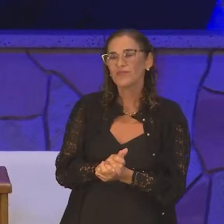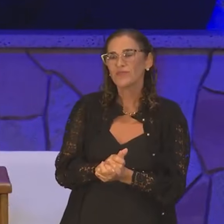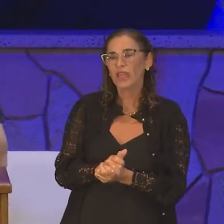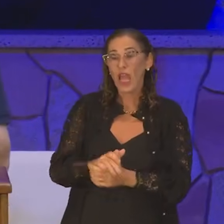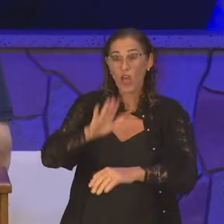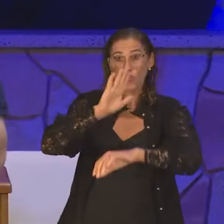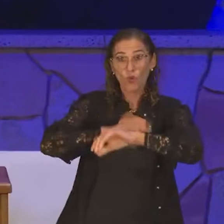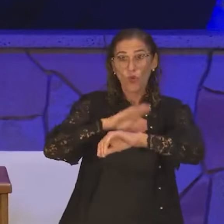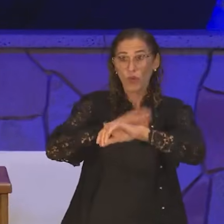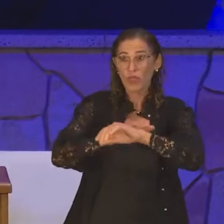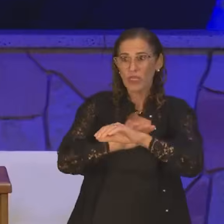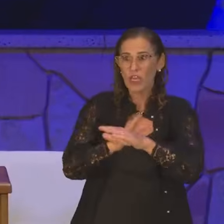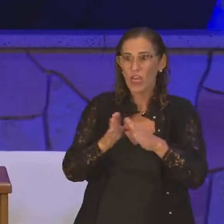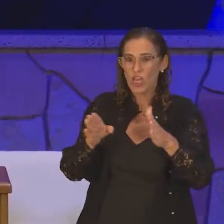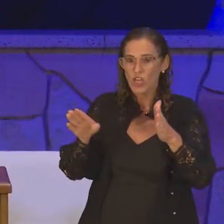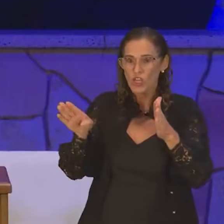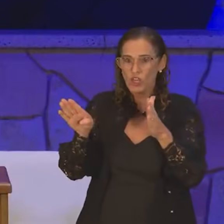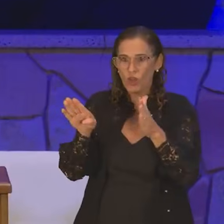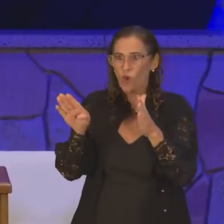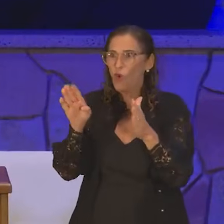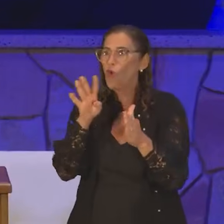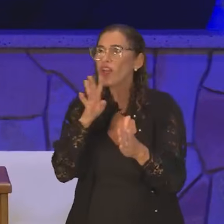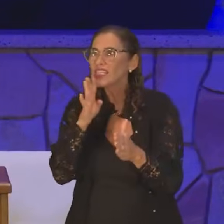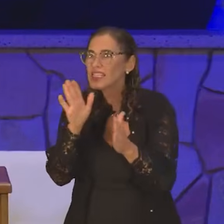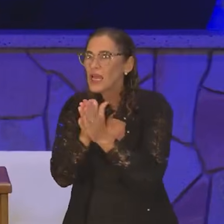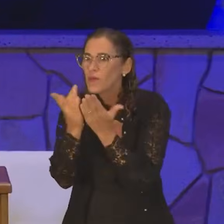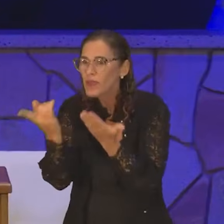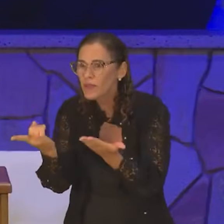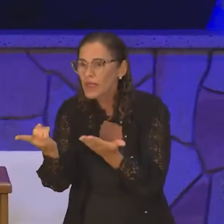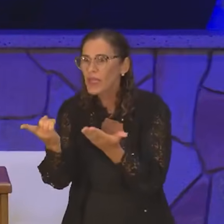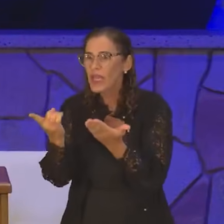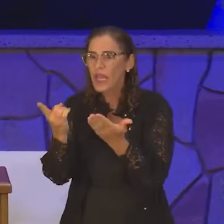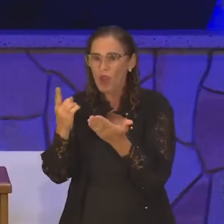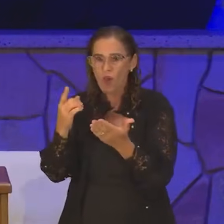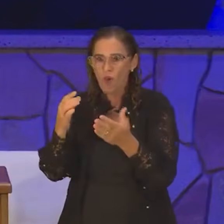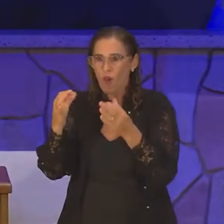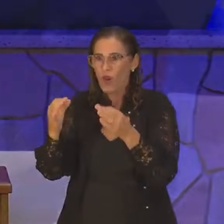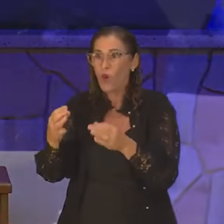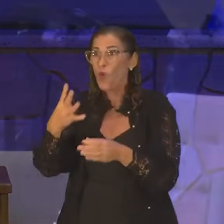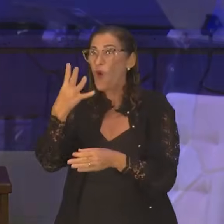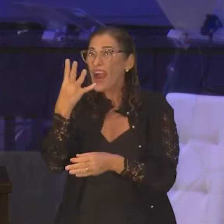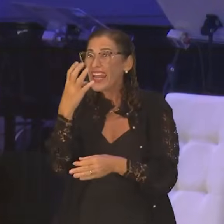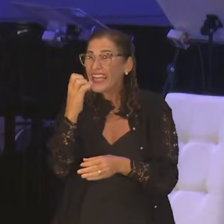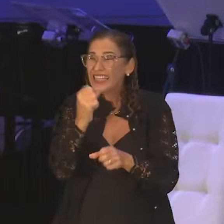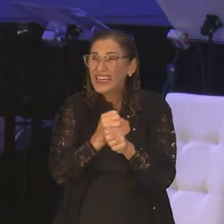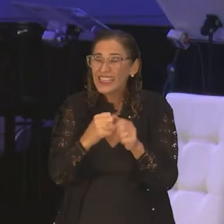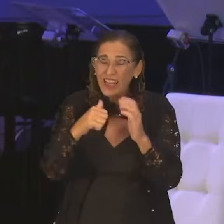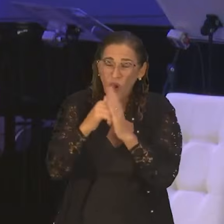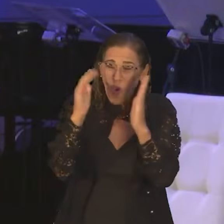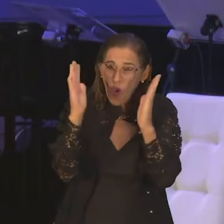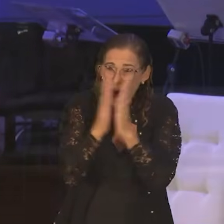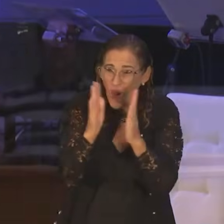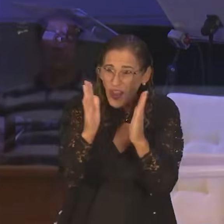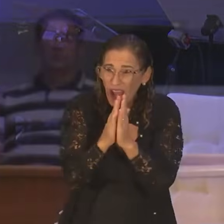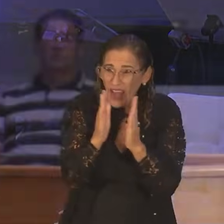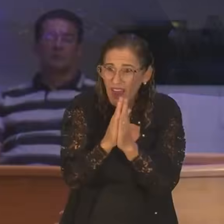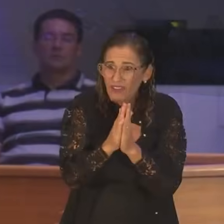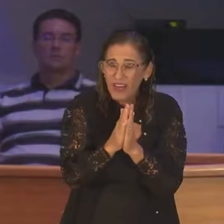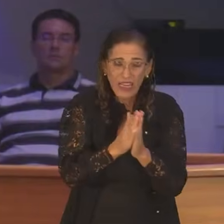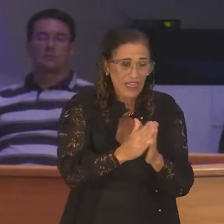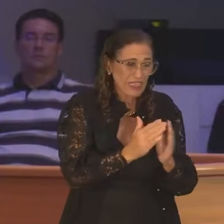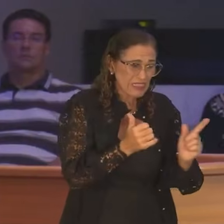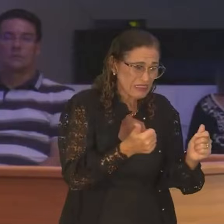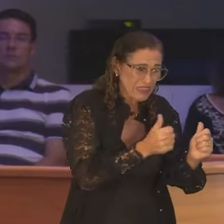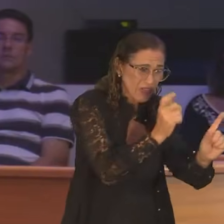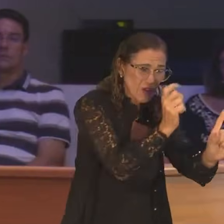Quando eu cheguei a conhecer a Bíblia, eu conhecia o livro sagrado, 40 anos, eu orava e eu seguia um Deus,